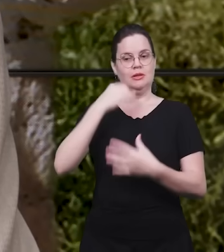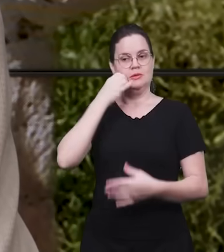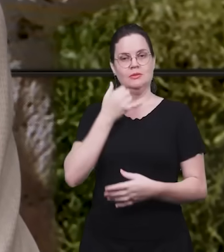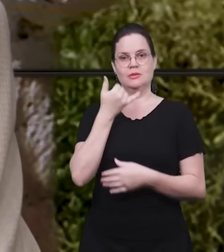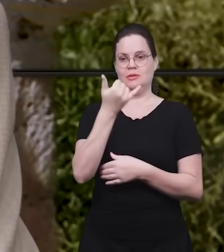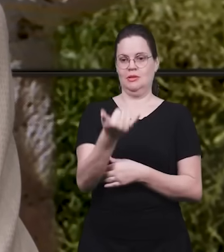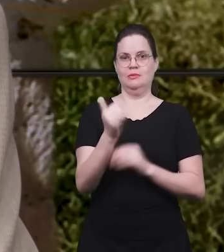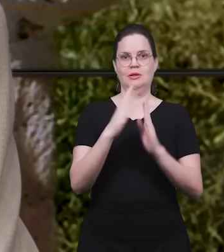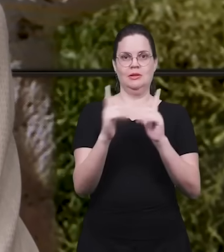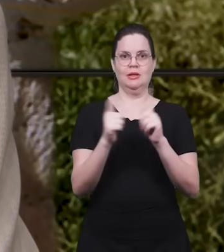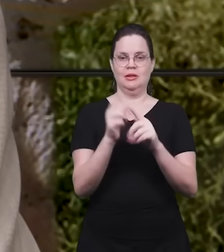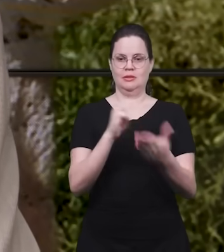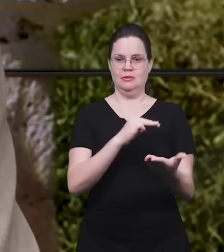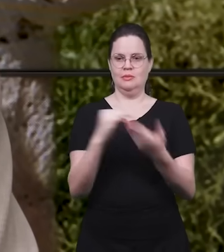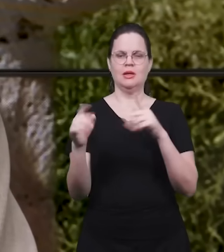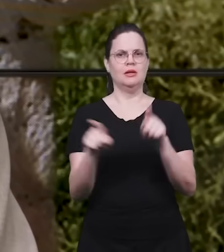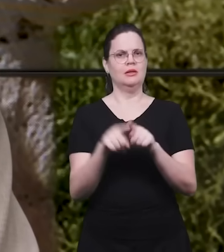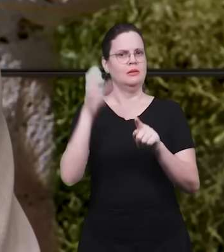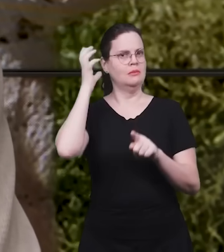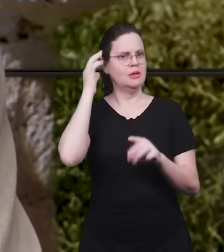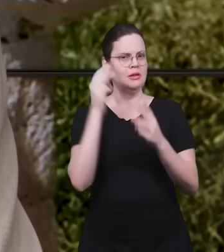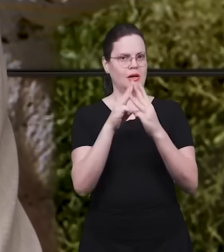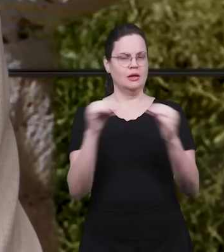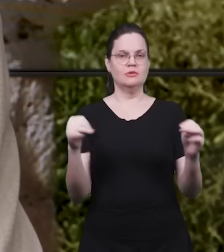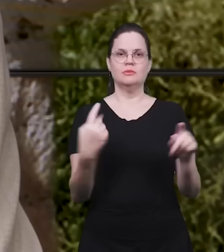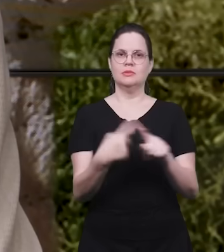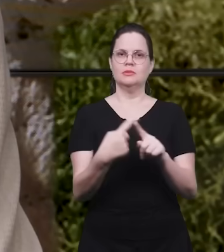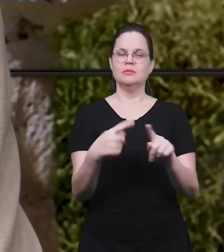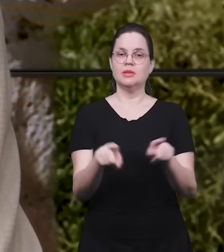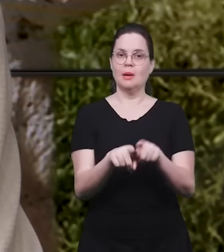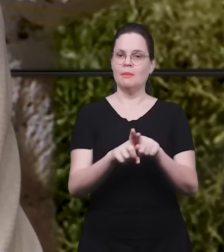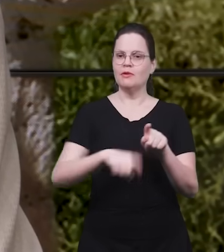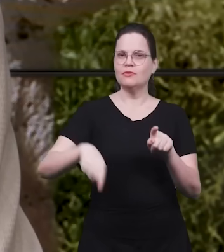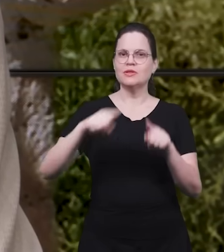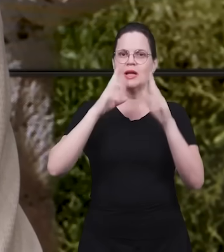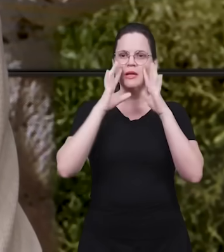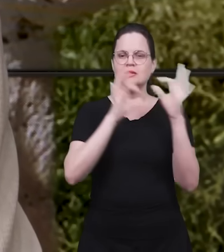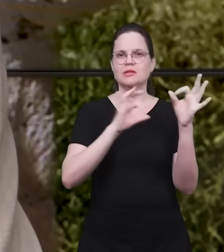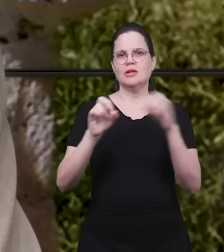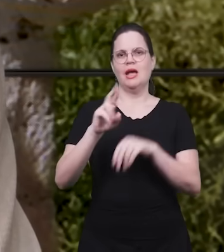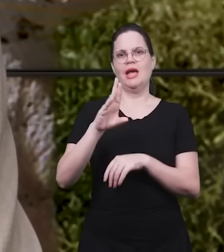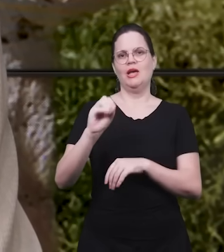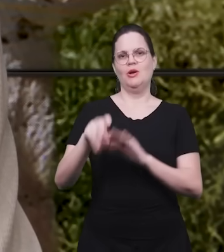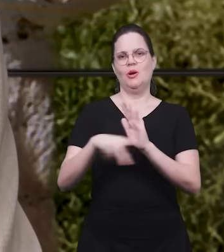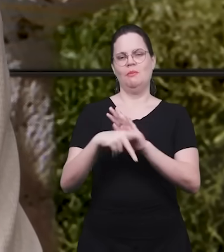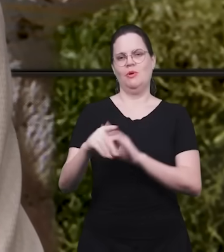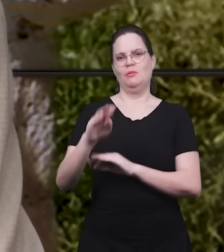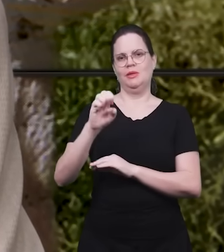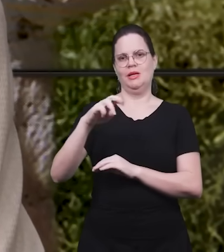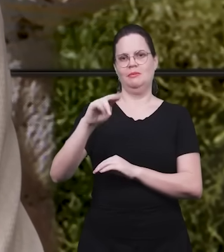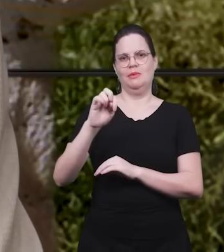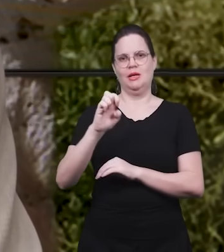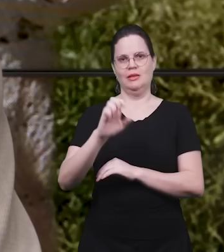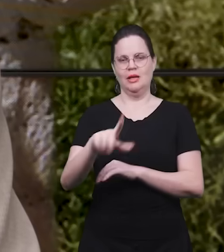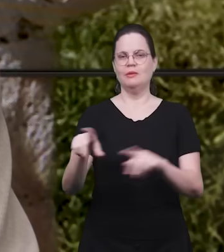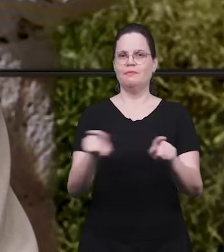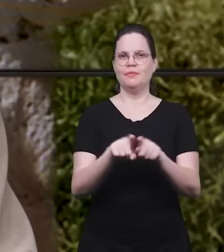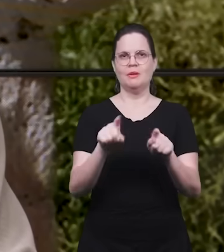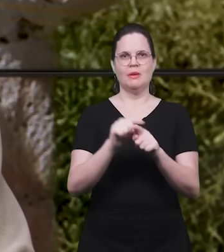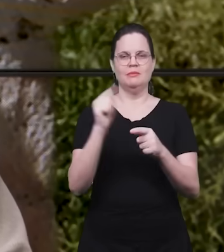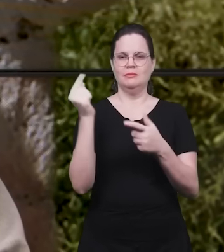celular da Igreja Cristã Maranata e também da Rádio Manaim. Você nos encontra através do sistema RO da Embratel, diversas